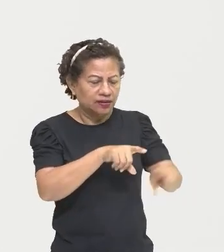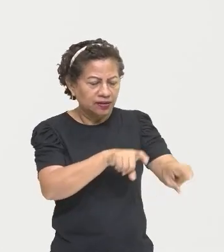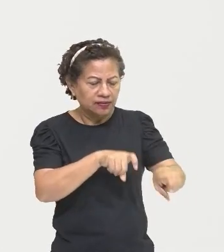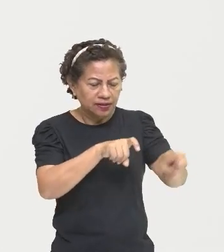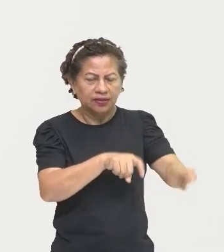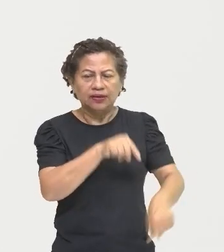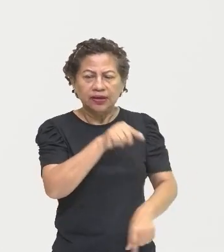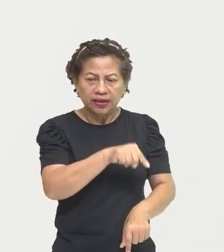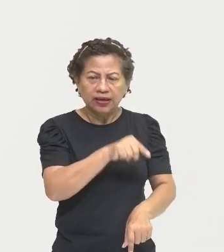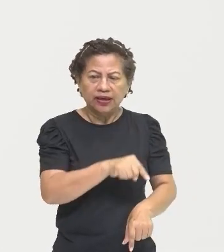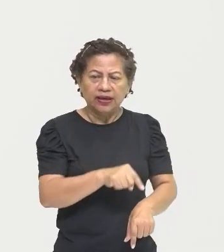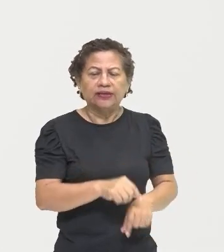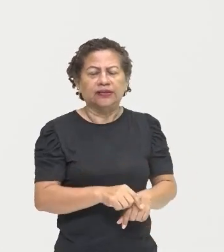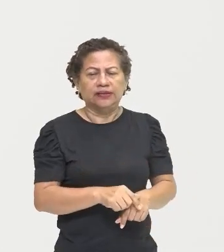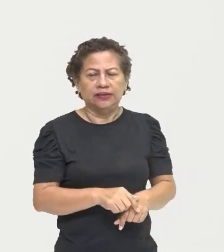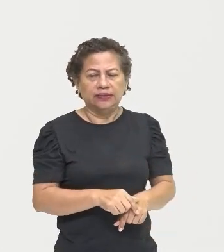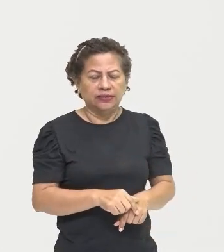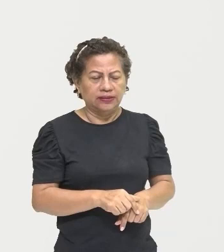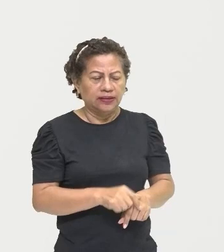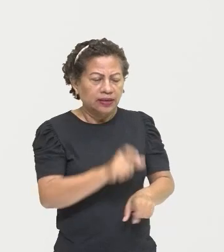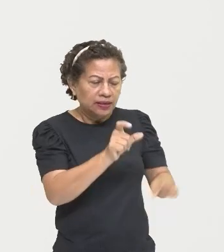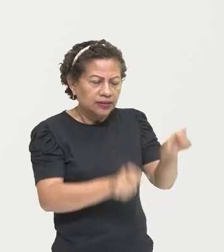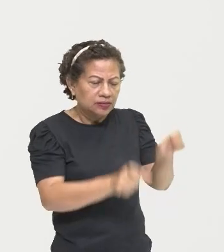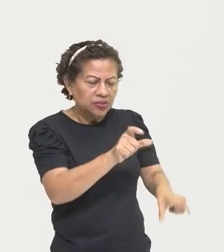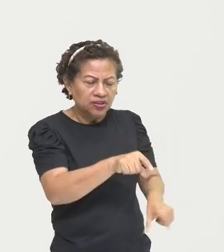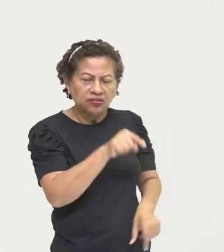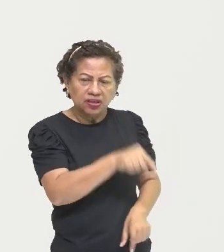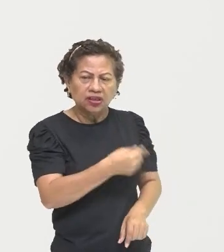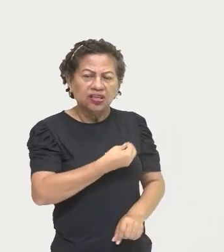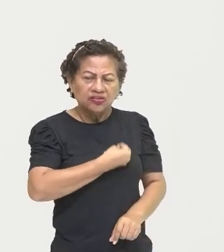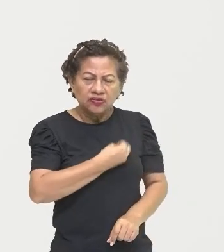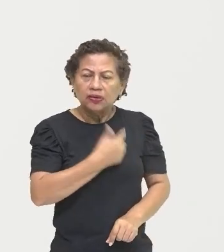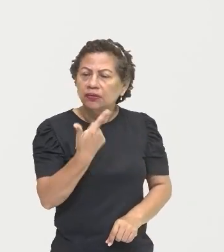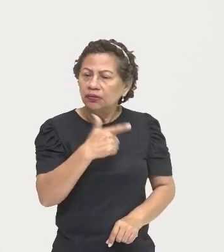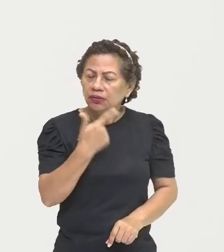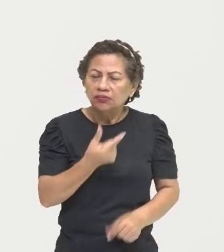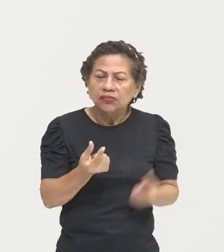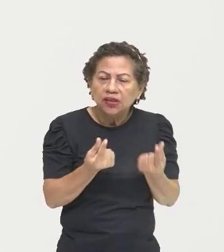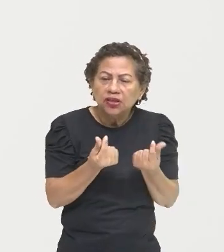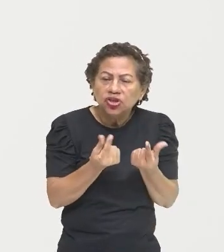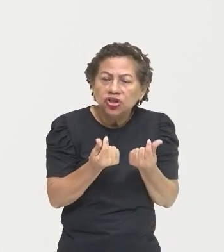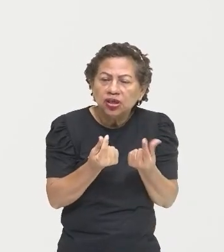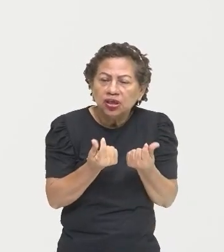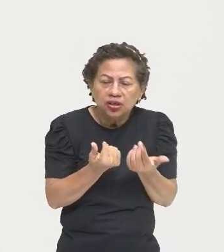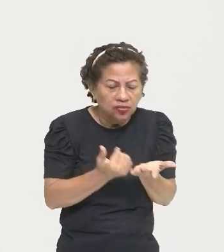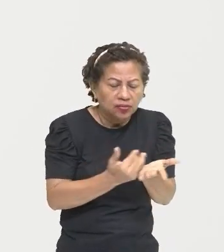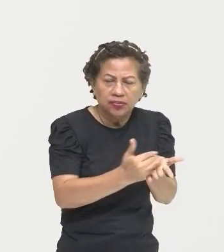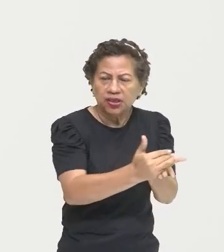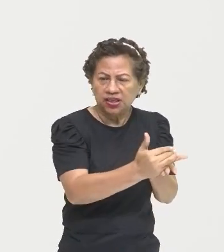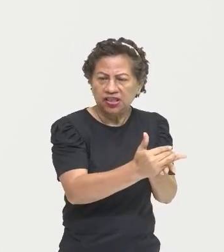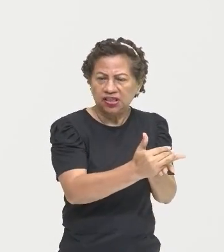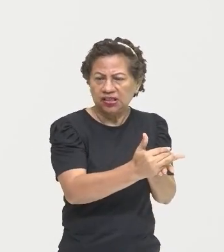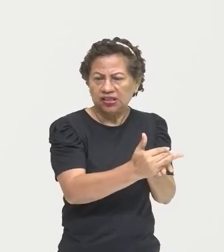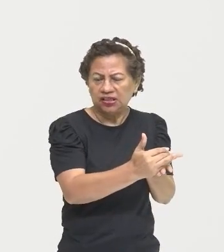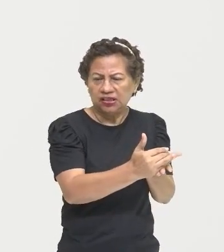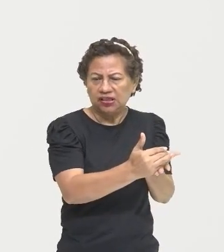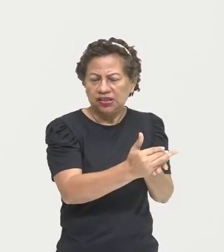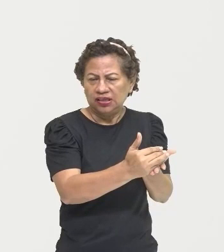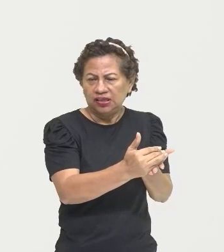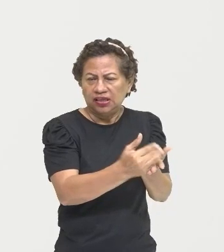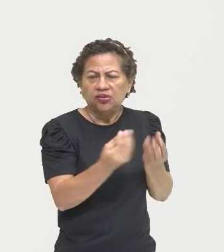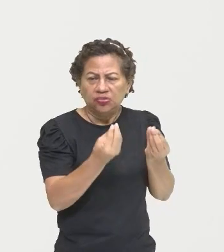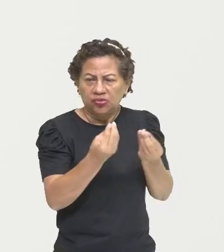pequeno agricultor, ele não tem capital, ele não tem recurso para começar o processo produtivo. Então, é necessário que o Estado também